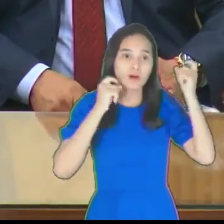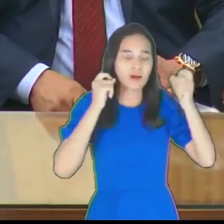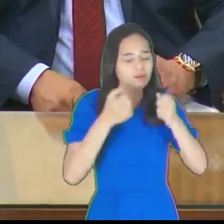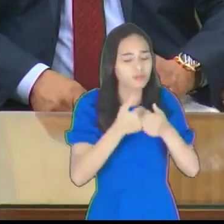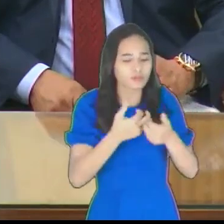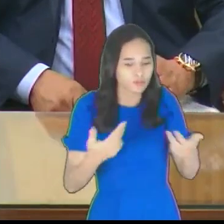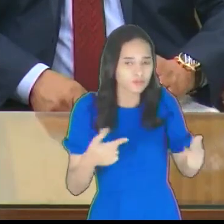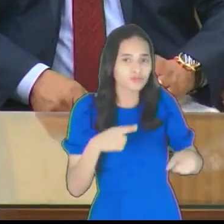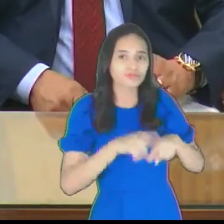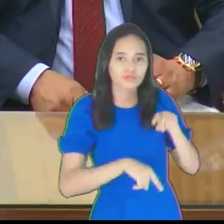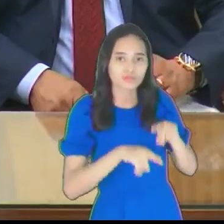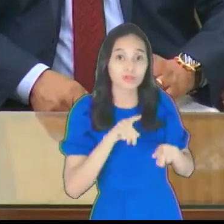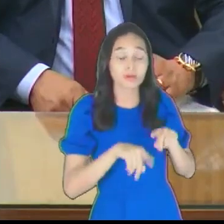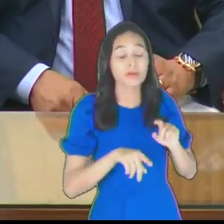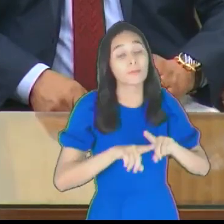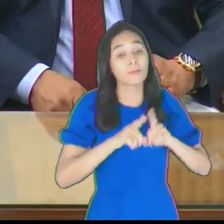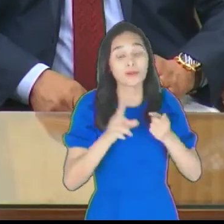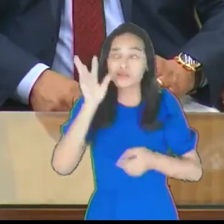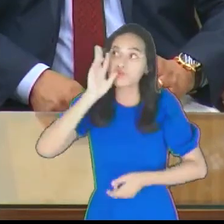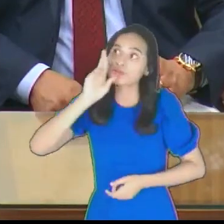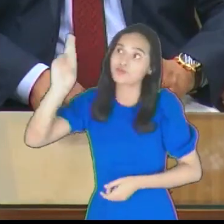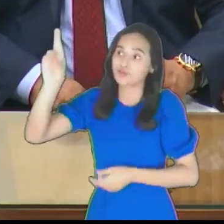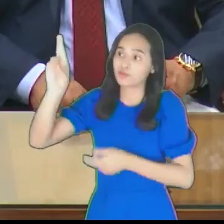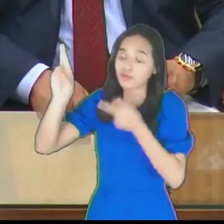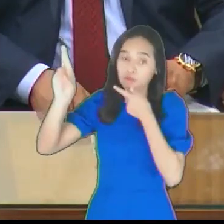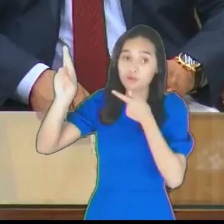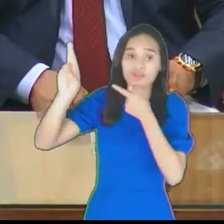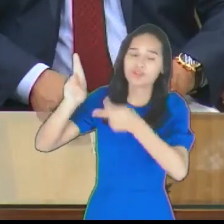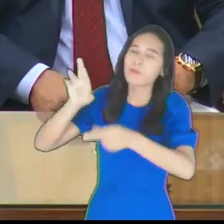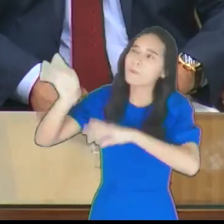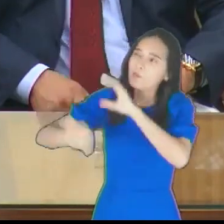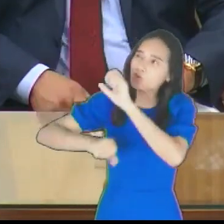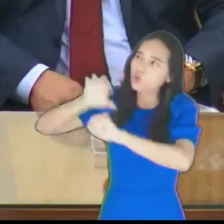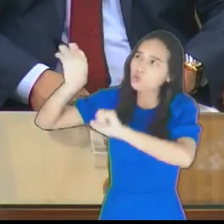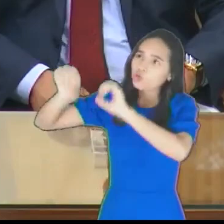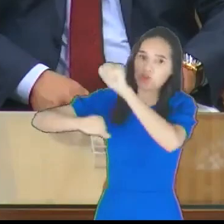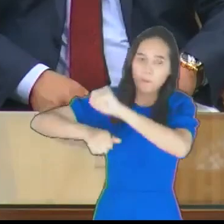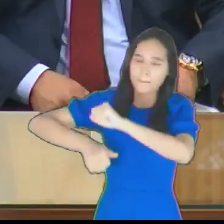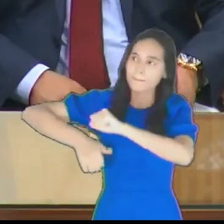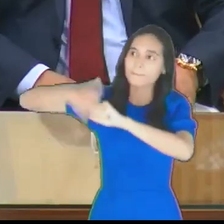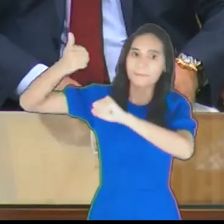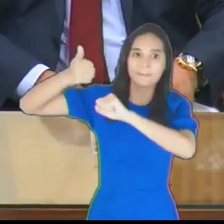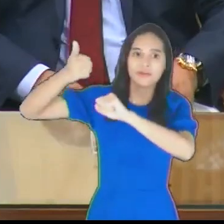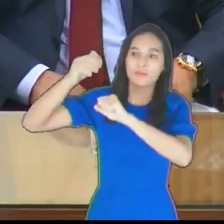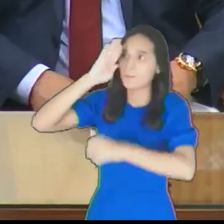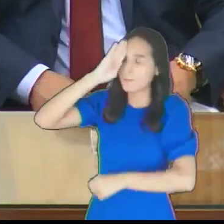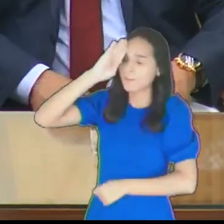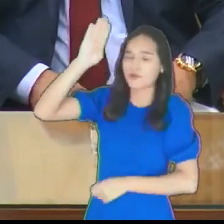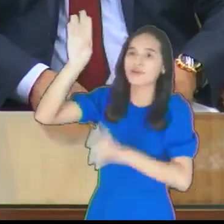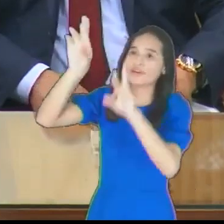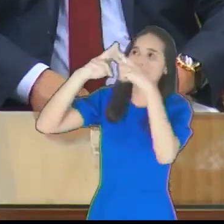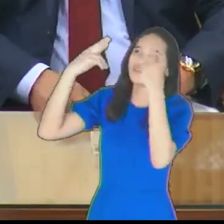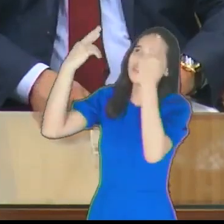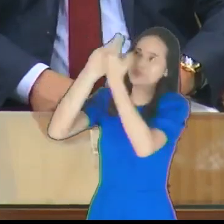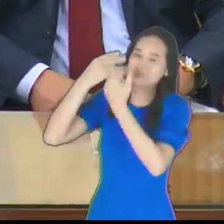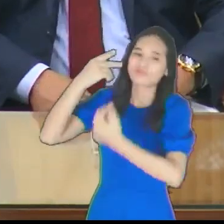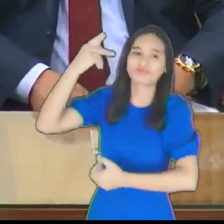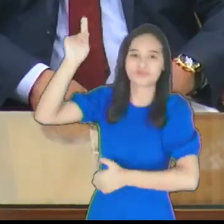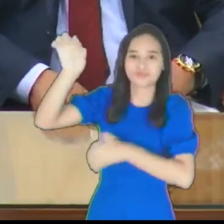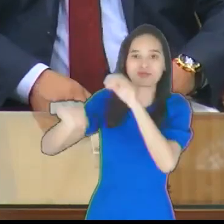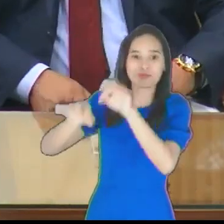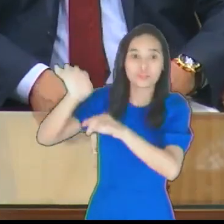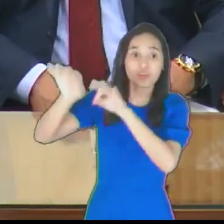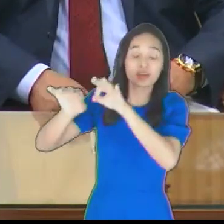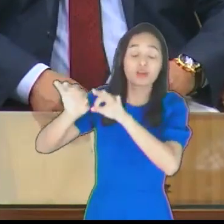coisas materiais, mas o Senhor disse: buscai primeiro o reino de Deus e a sua justiça,